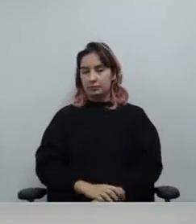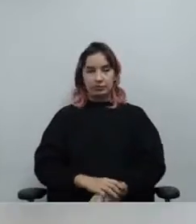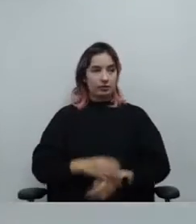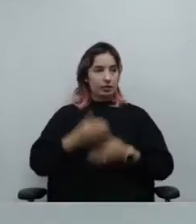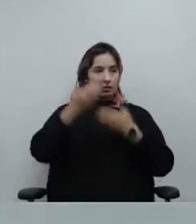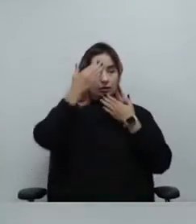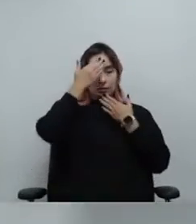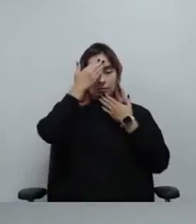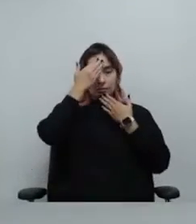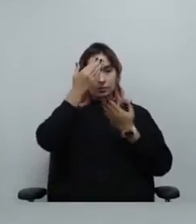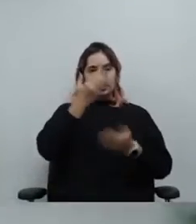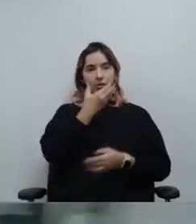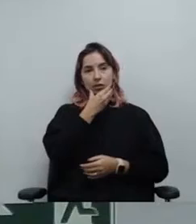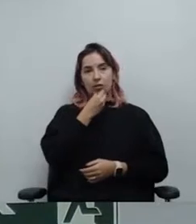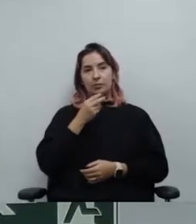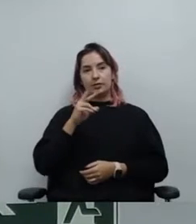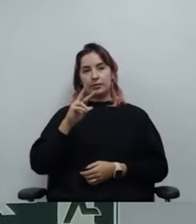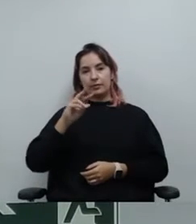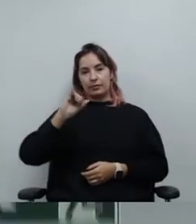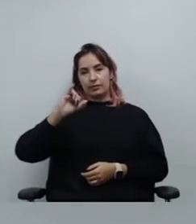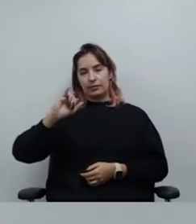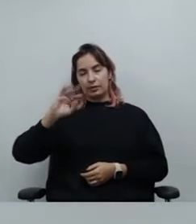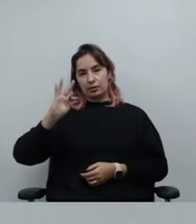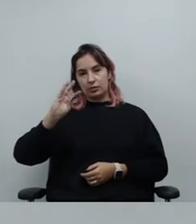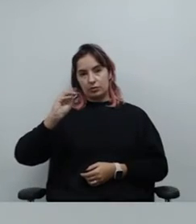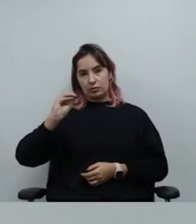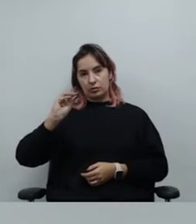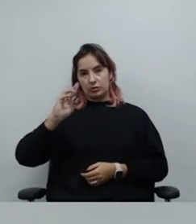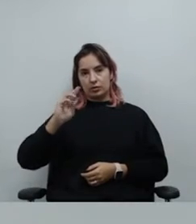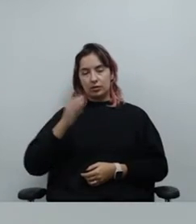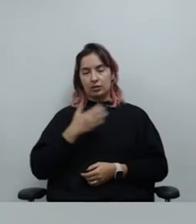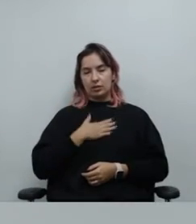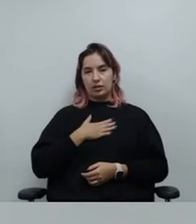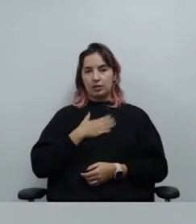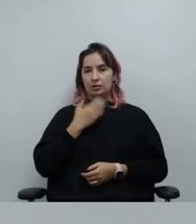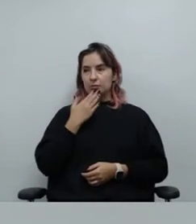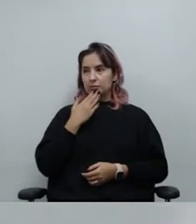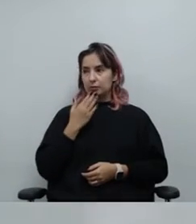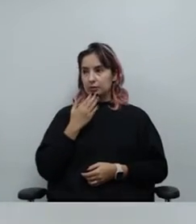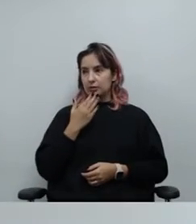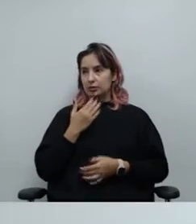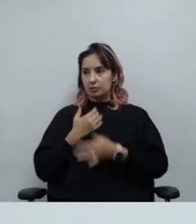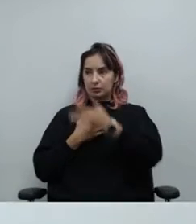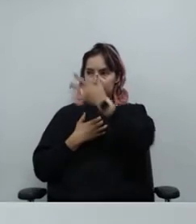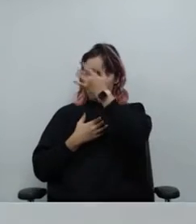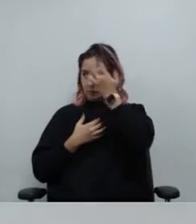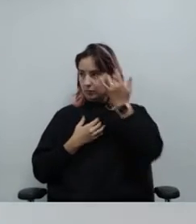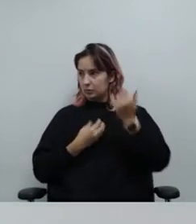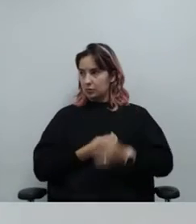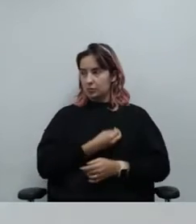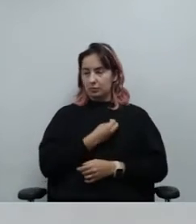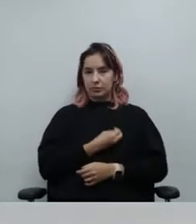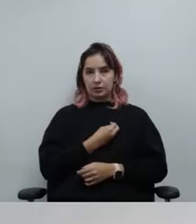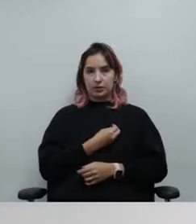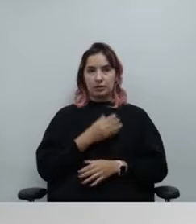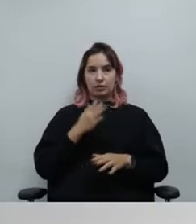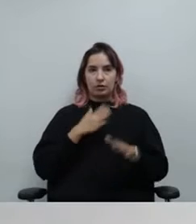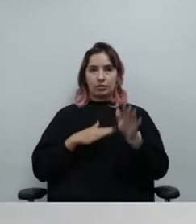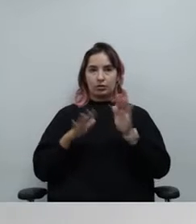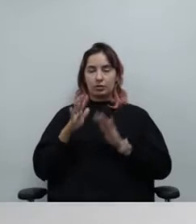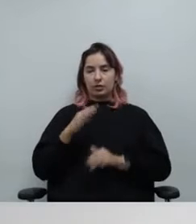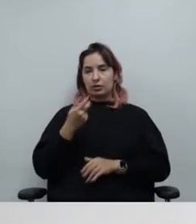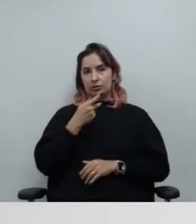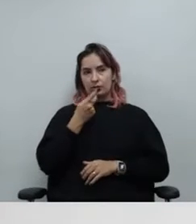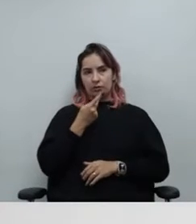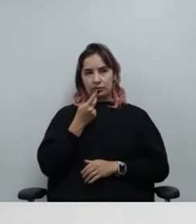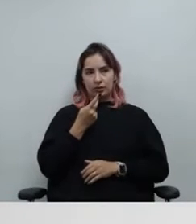Obrigado, Vitor. Eu vou pedir só para os colegas que nos acompanham aqui esse cuidado com as falas aqui do